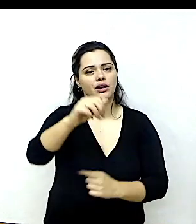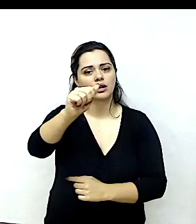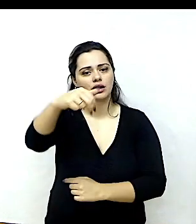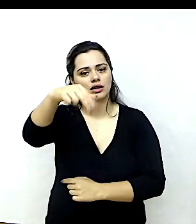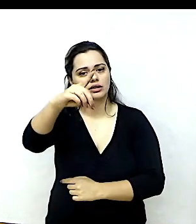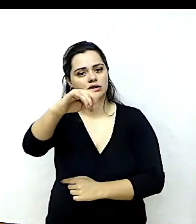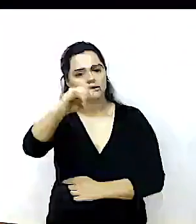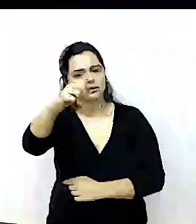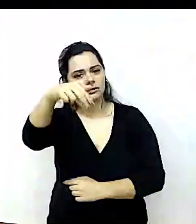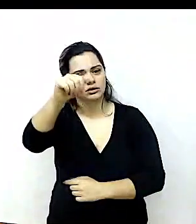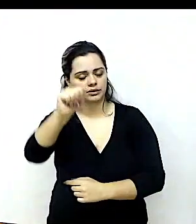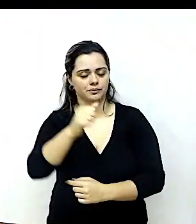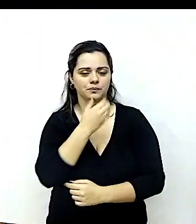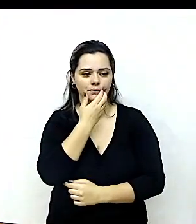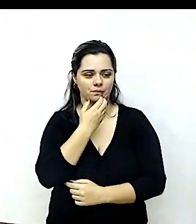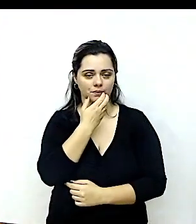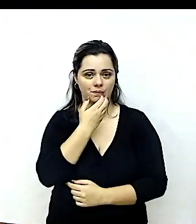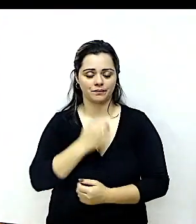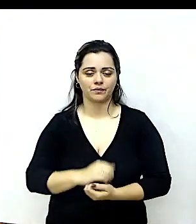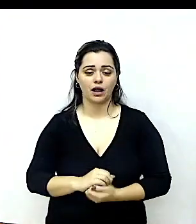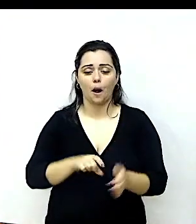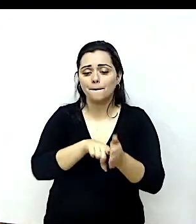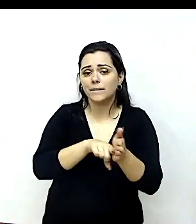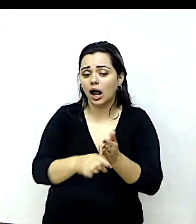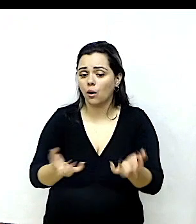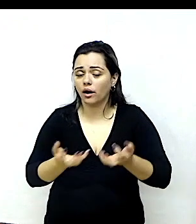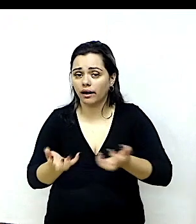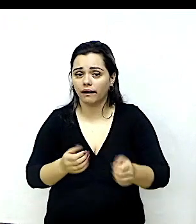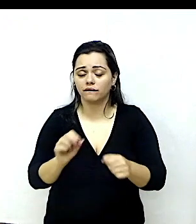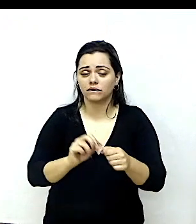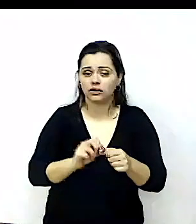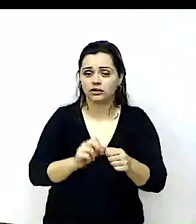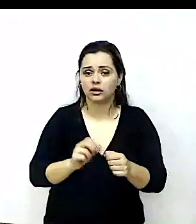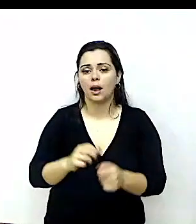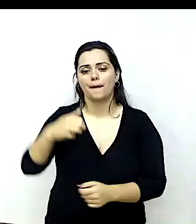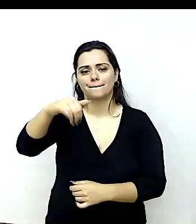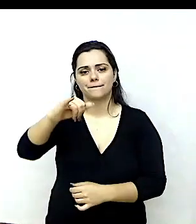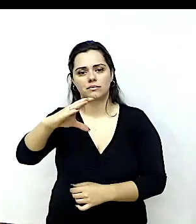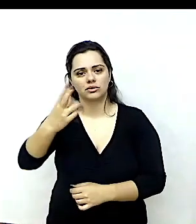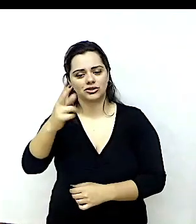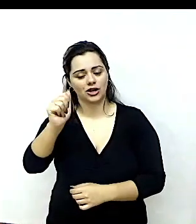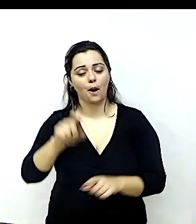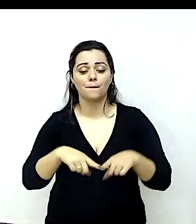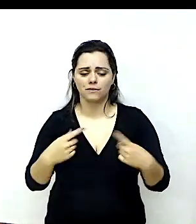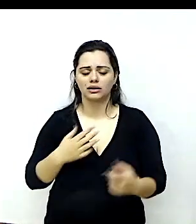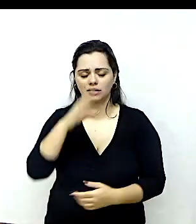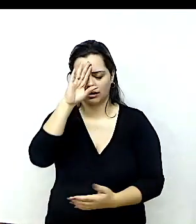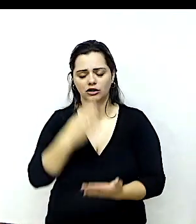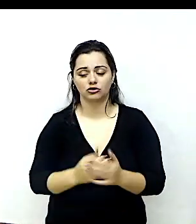a outra pergunta que eu também vou pretendo fazer para o embaixador Michel Mas eu creio que valeria a pena o João Marcelo